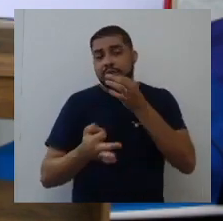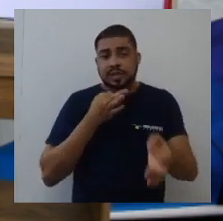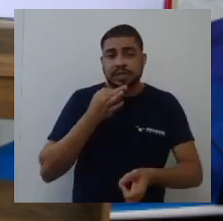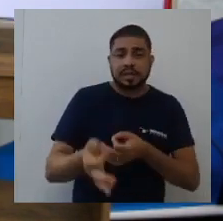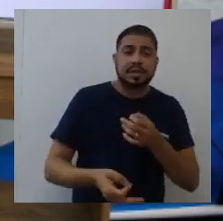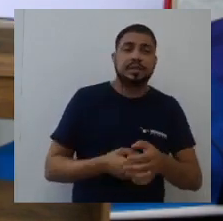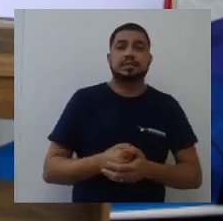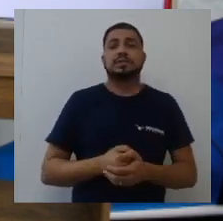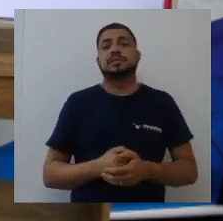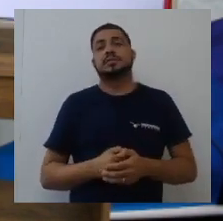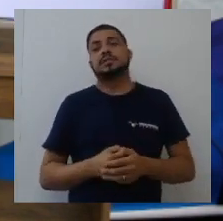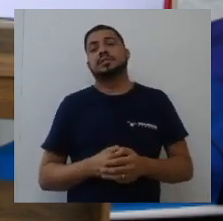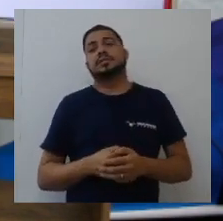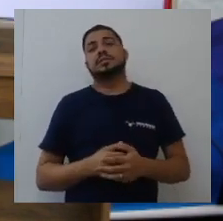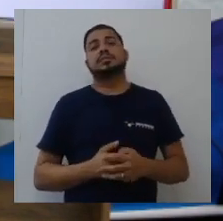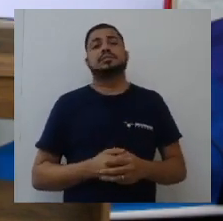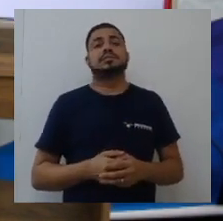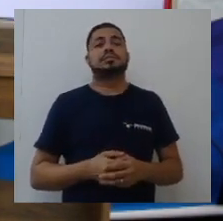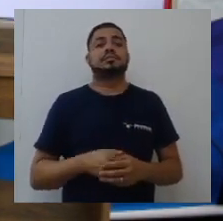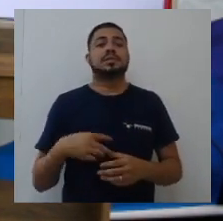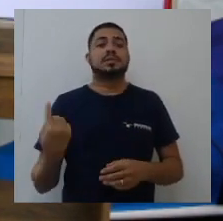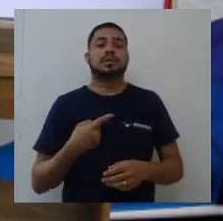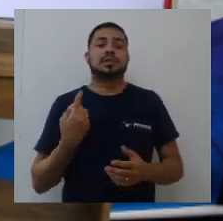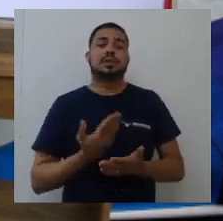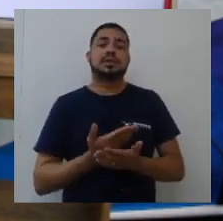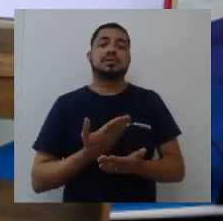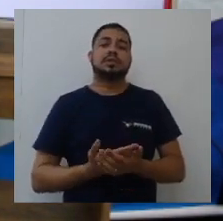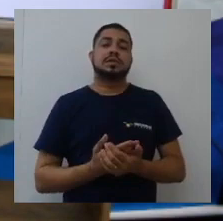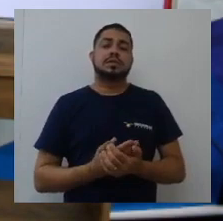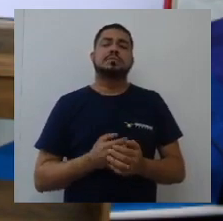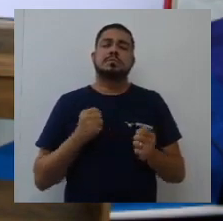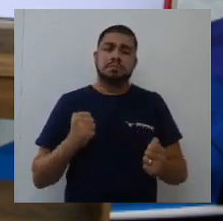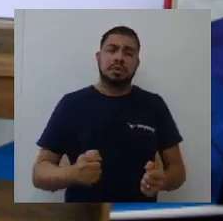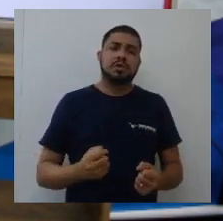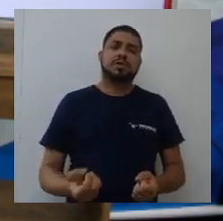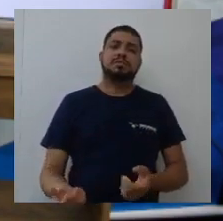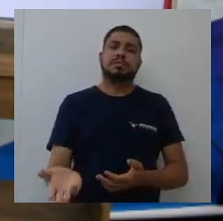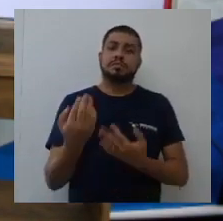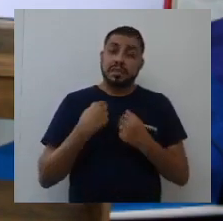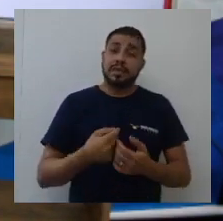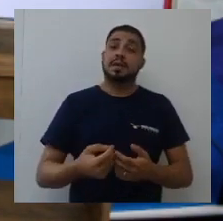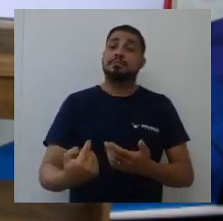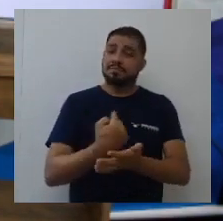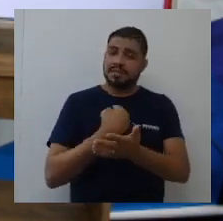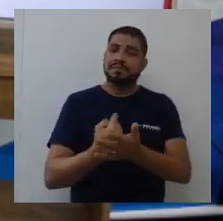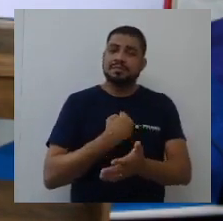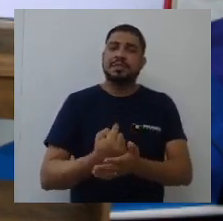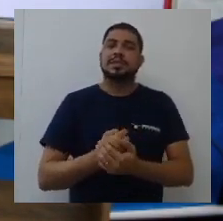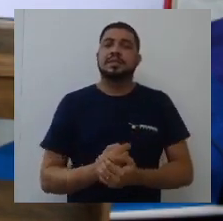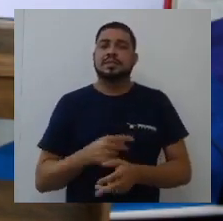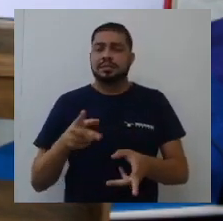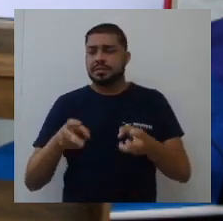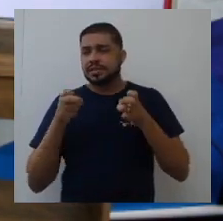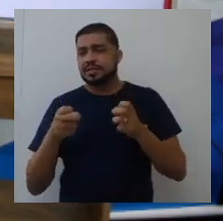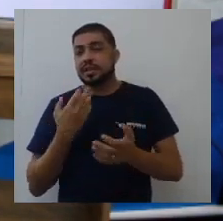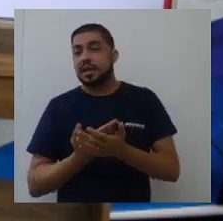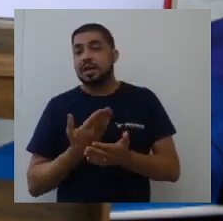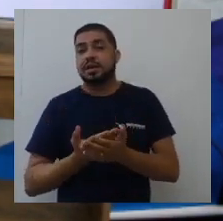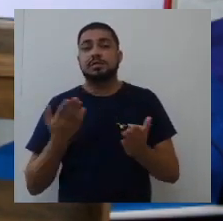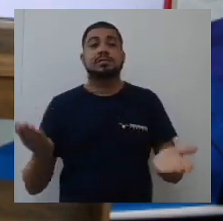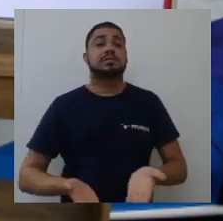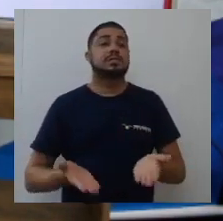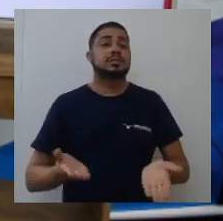agora na nossa aula. Faz aí comentário, manda a tua pergunta para a gente. E você percebeu que na aula de